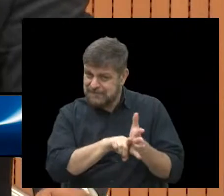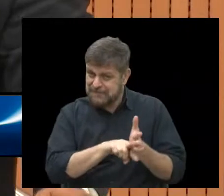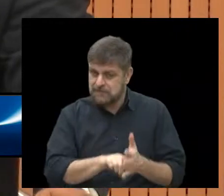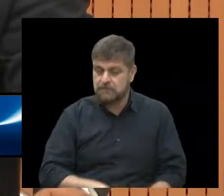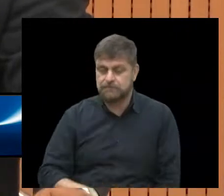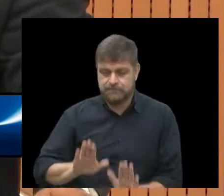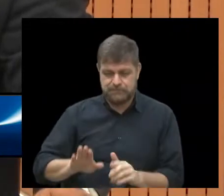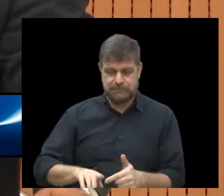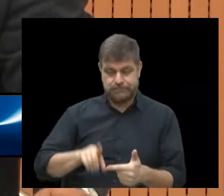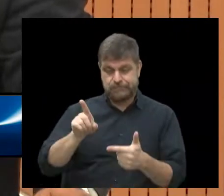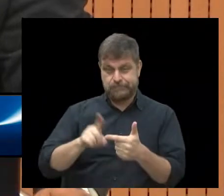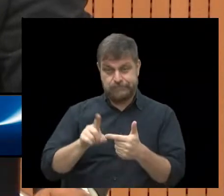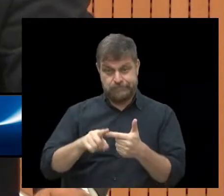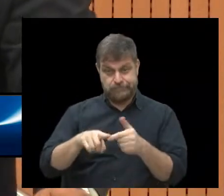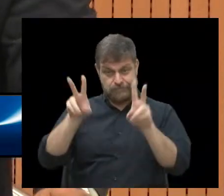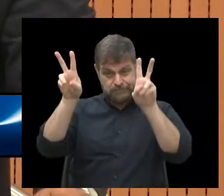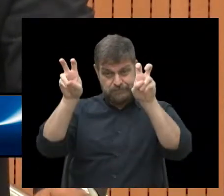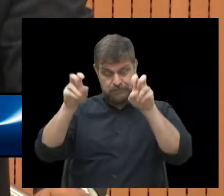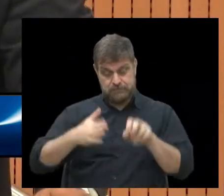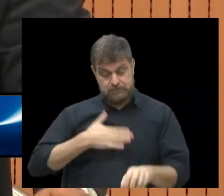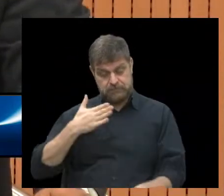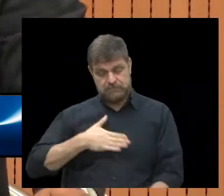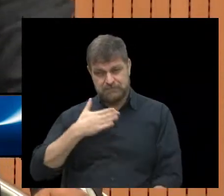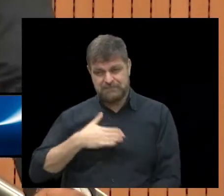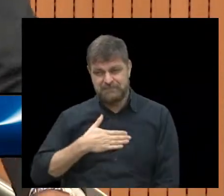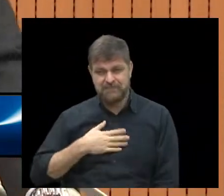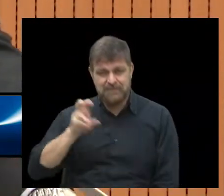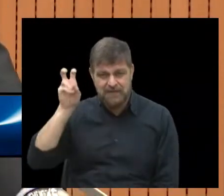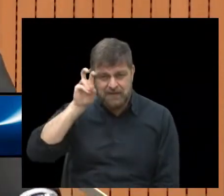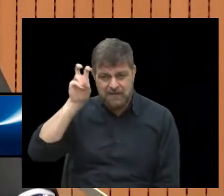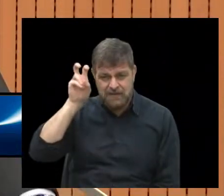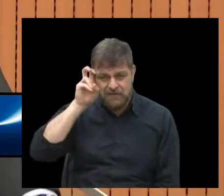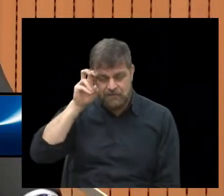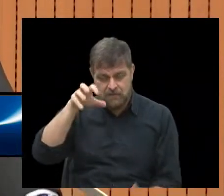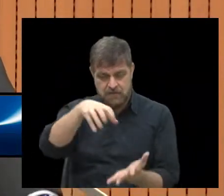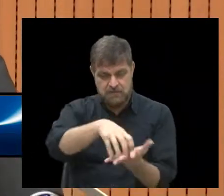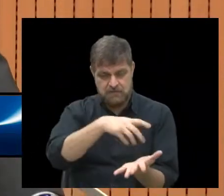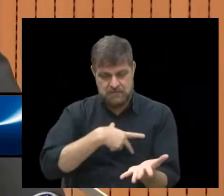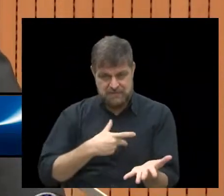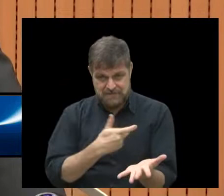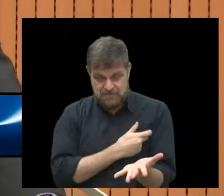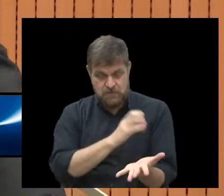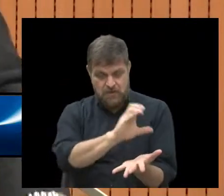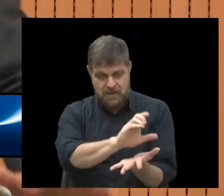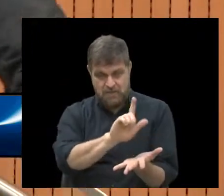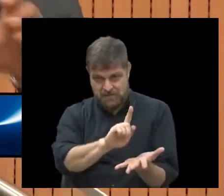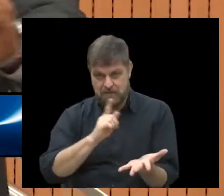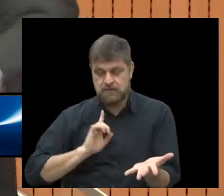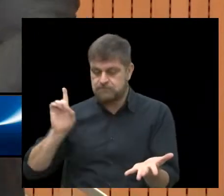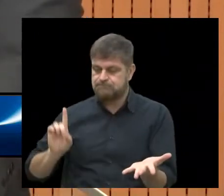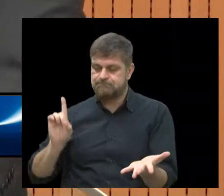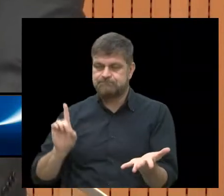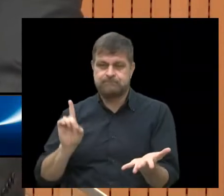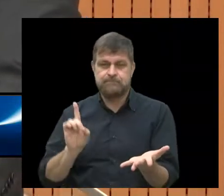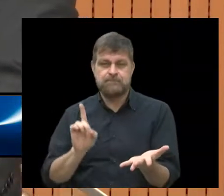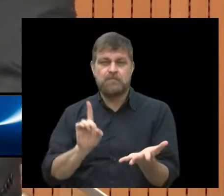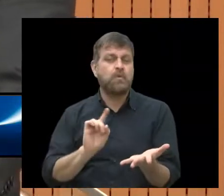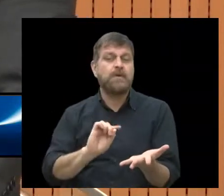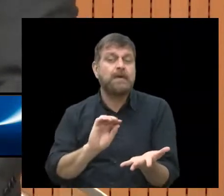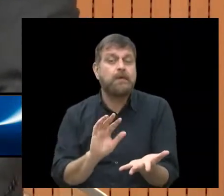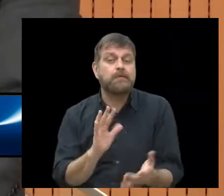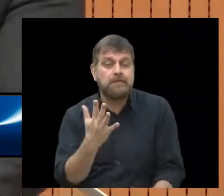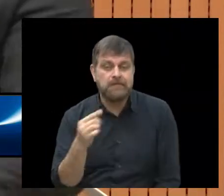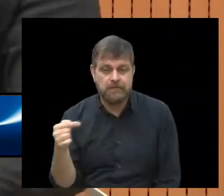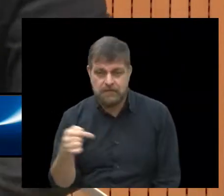outra coisa, bispo, que me surpreendeu. Quinta-feira eu voltei no PA Campo Grande de novo. O que aconteceu no PA Campo